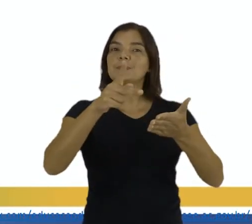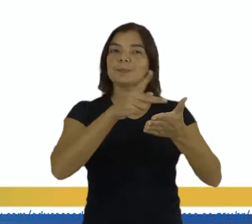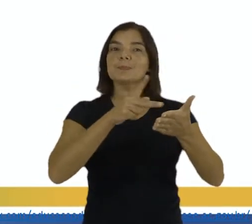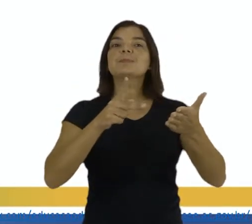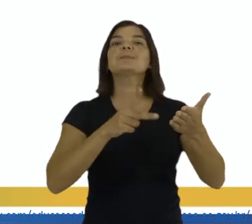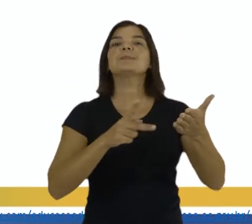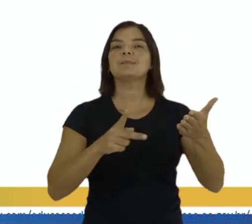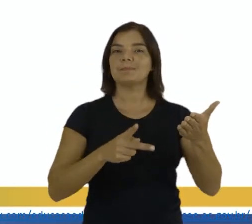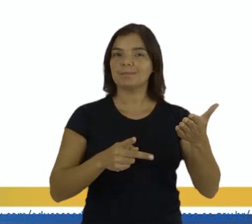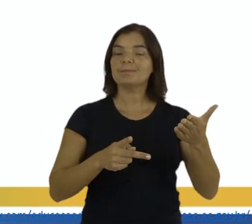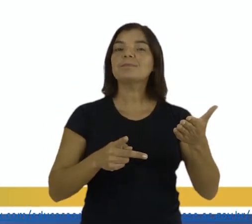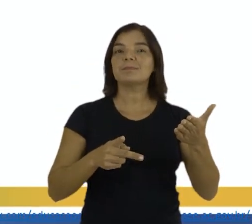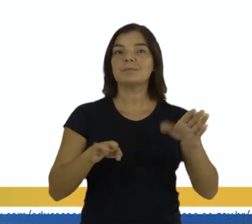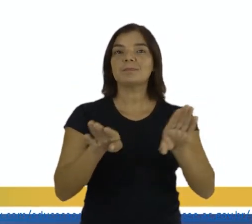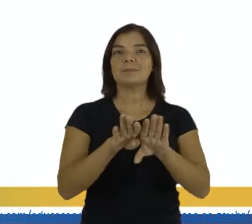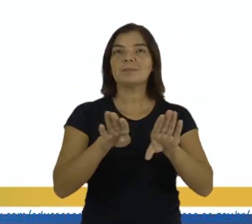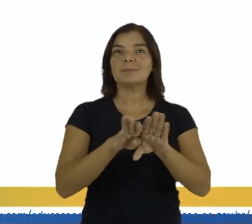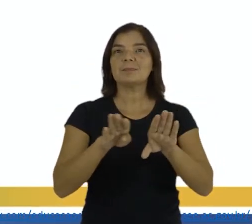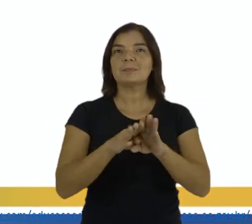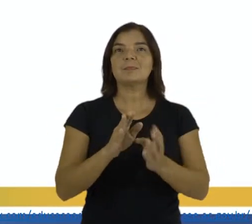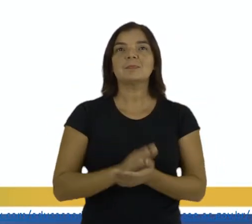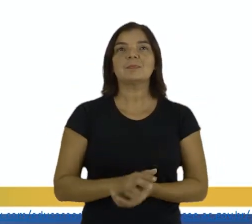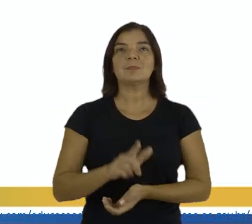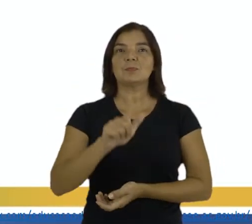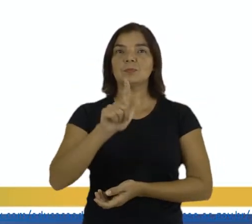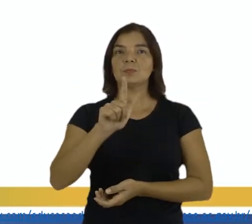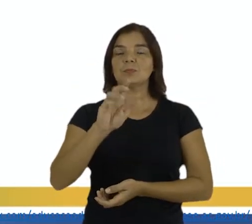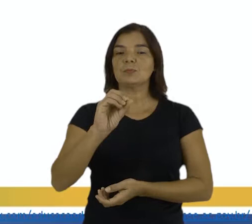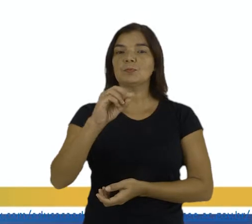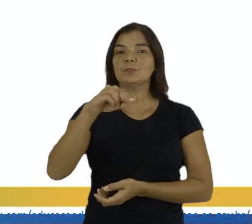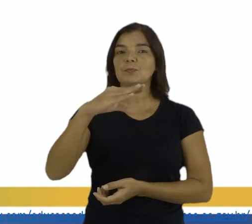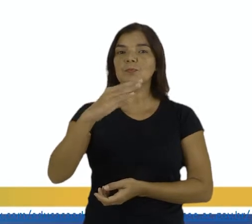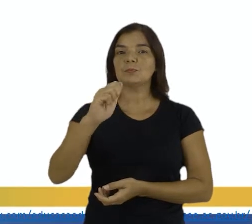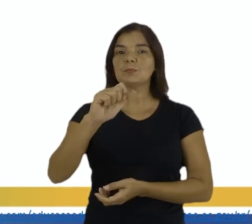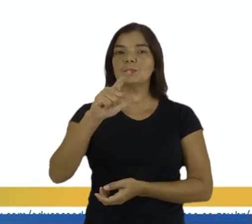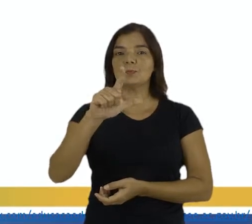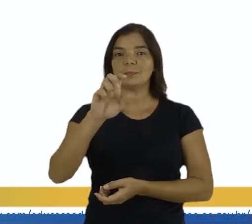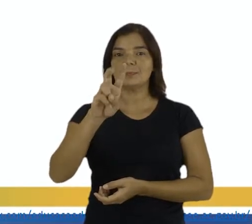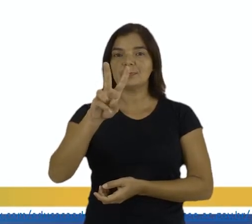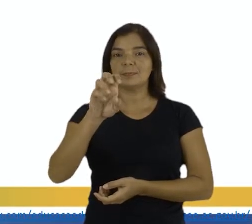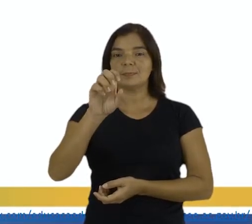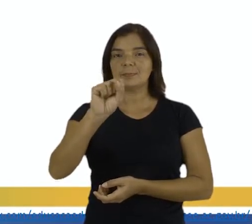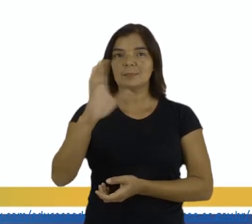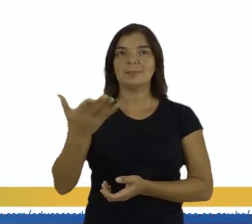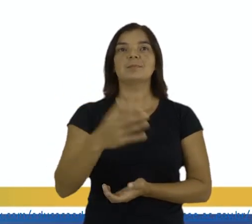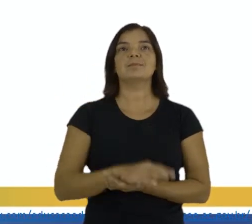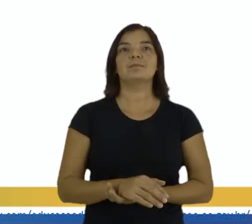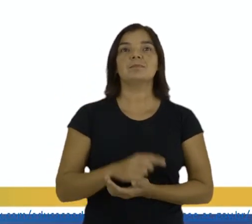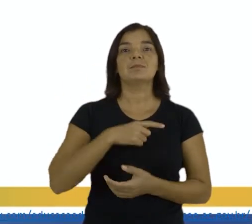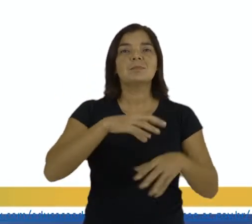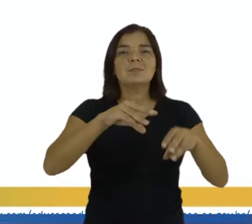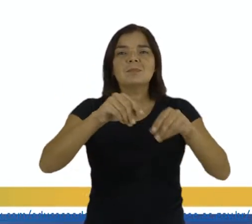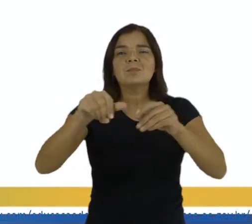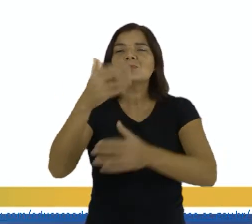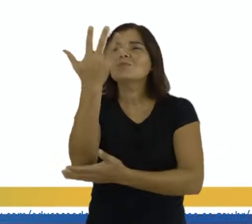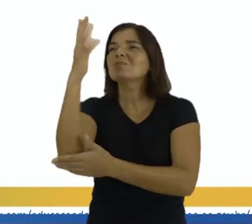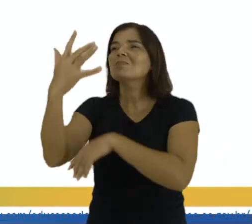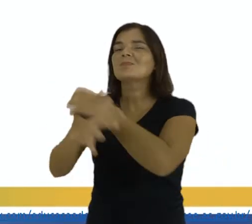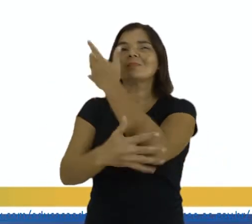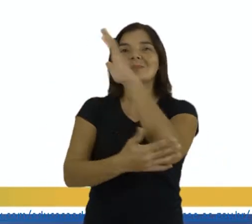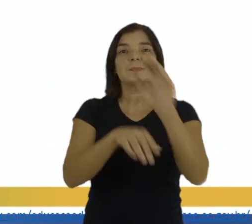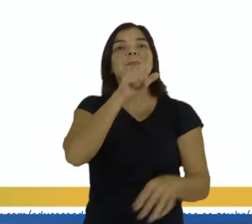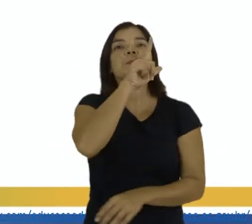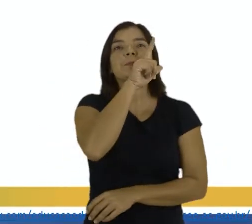poema, tá? De Canção de Gonçalves Dias, muito conhecido. Minha terra tem palmeiras, onde